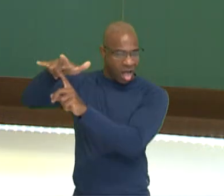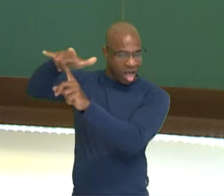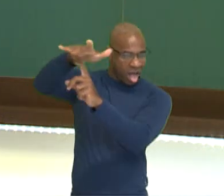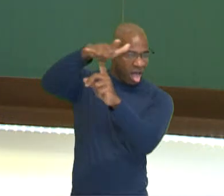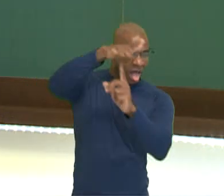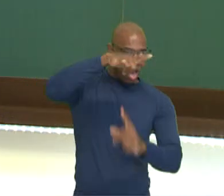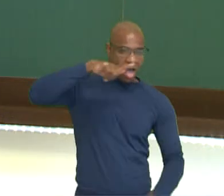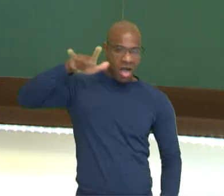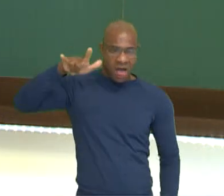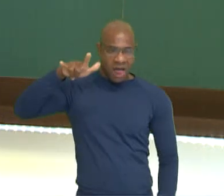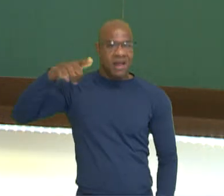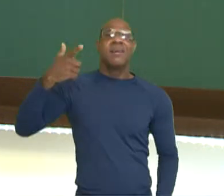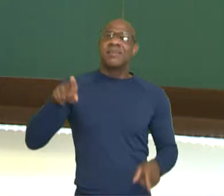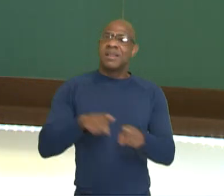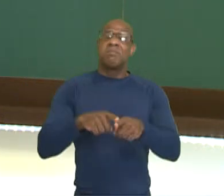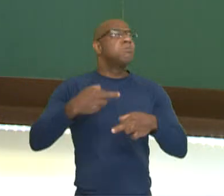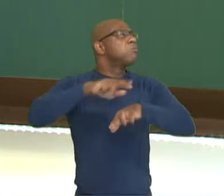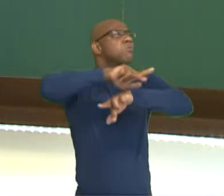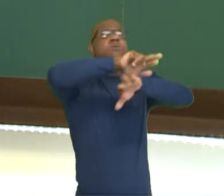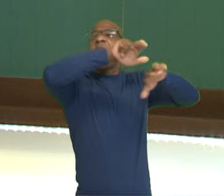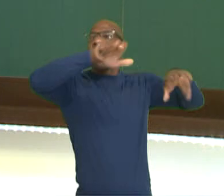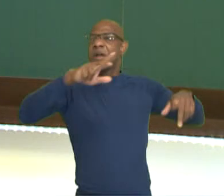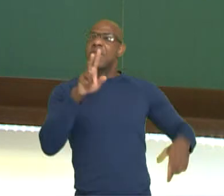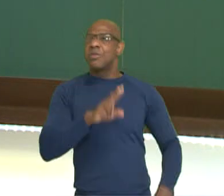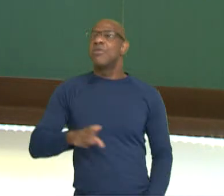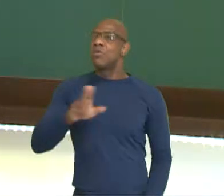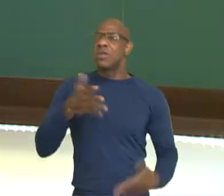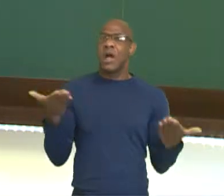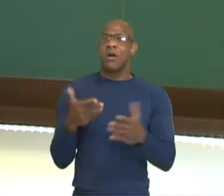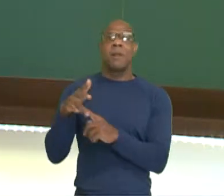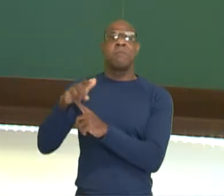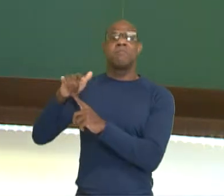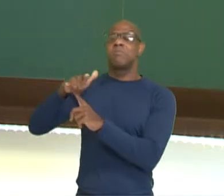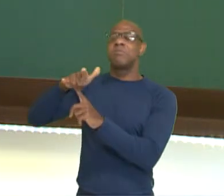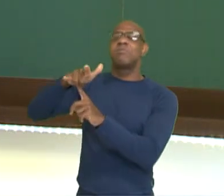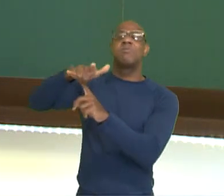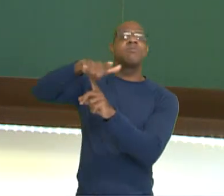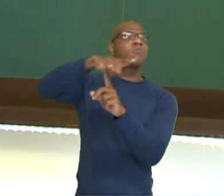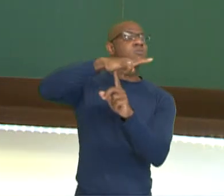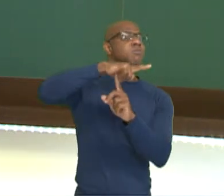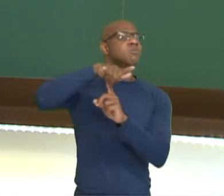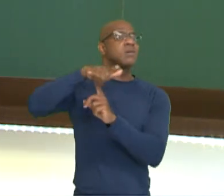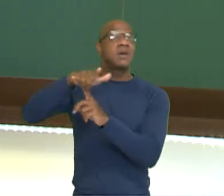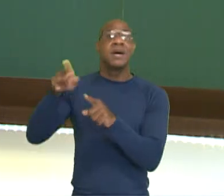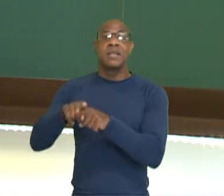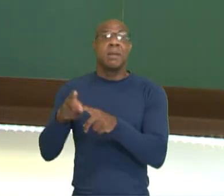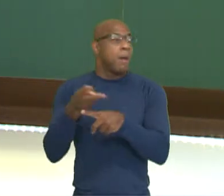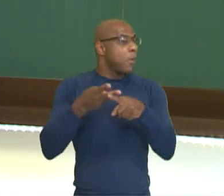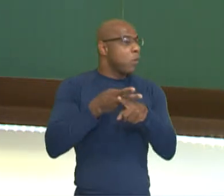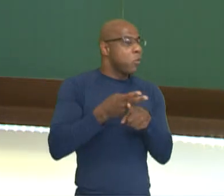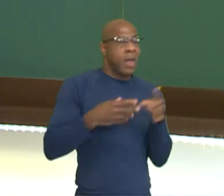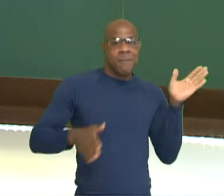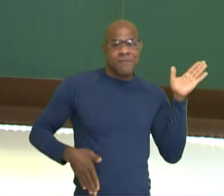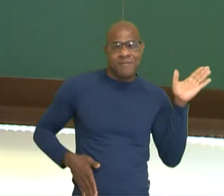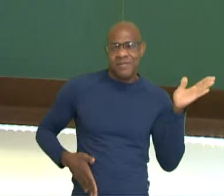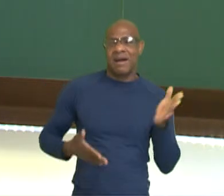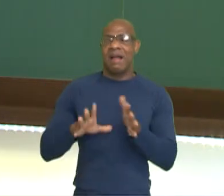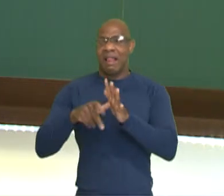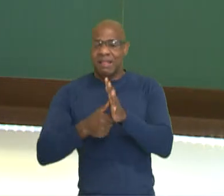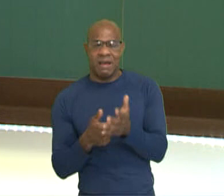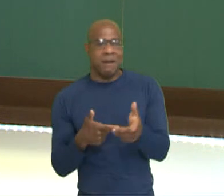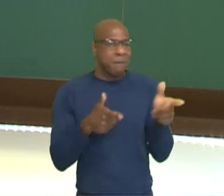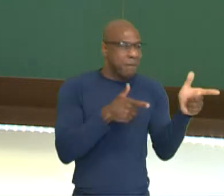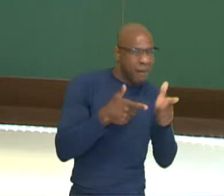em incêndios. Atualmente, na busca e captura de bandidos e meliantes, também usam drone.